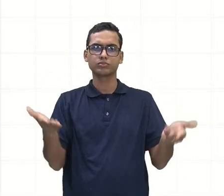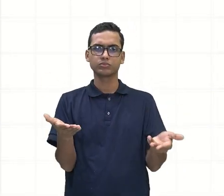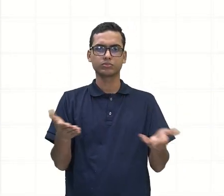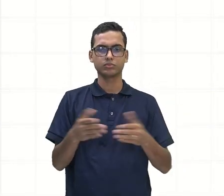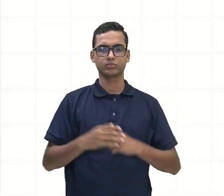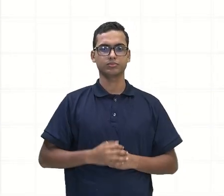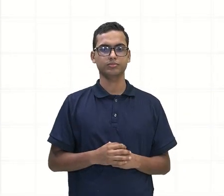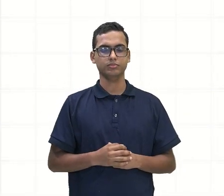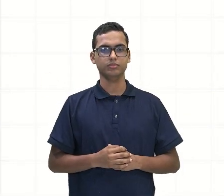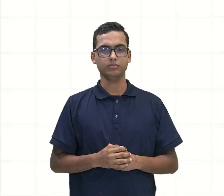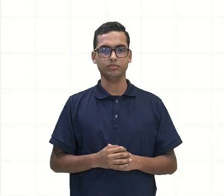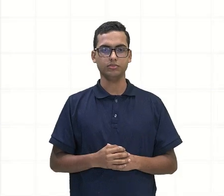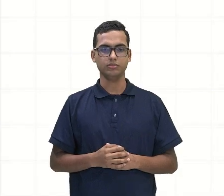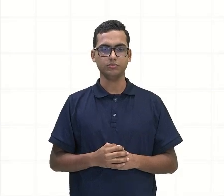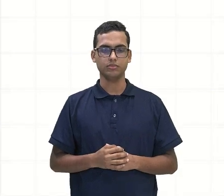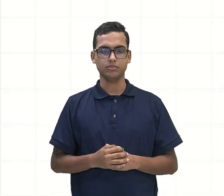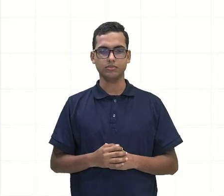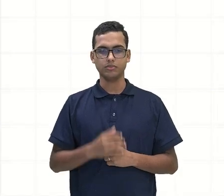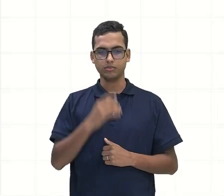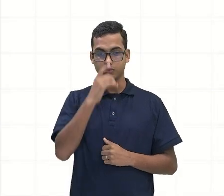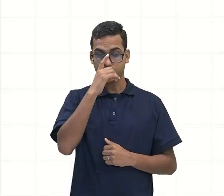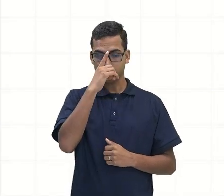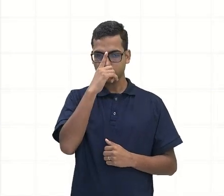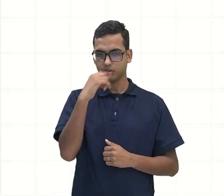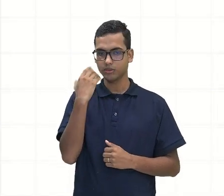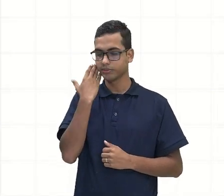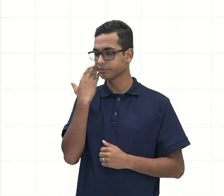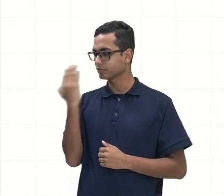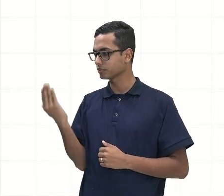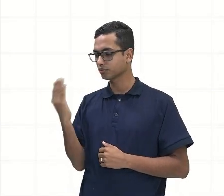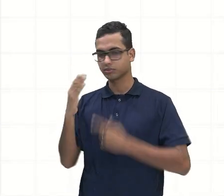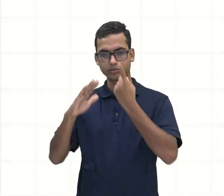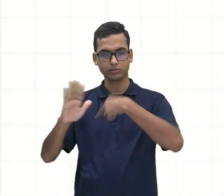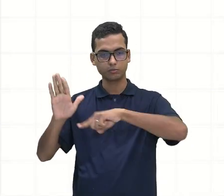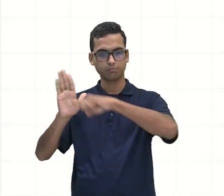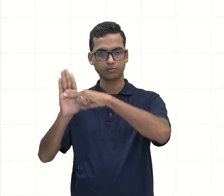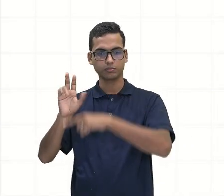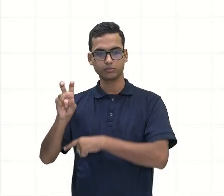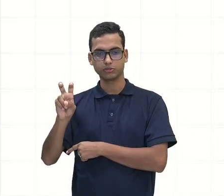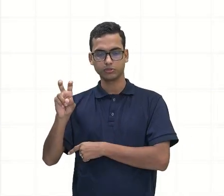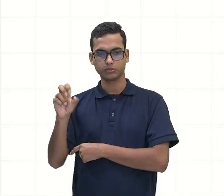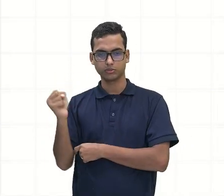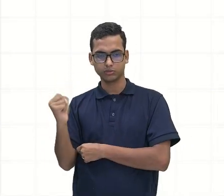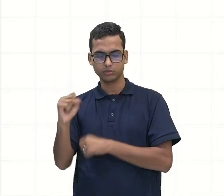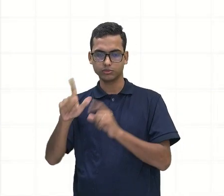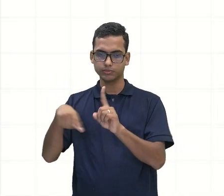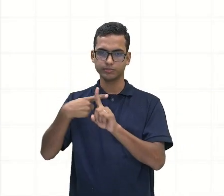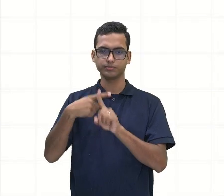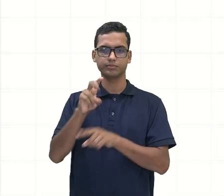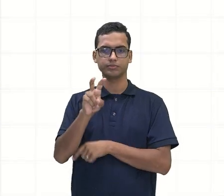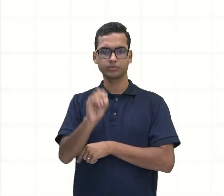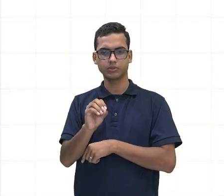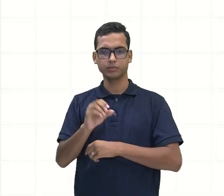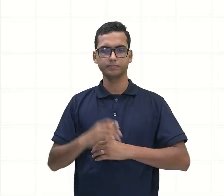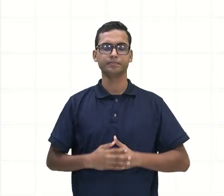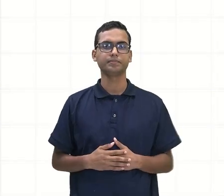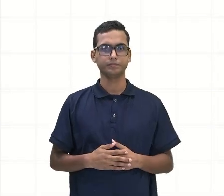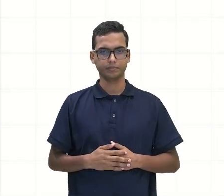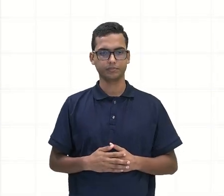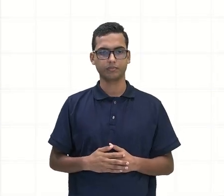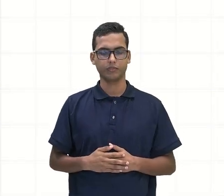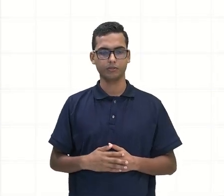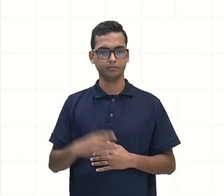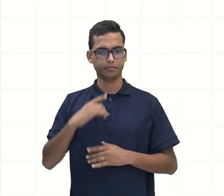menos 60. Mais 50. Então, novamente, ó, eu tenho uma soma de números inteiros